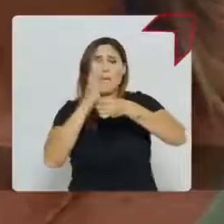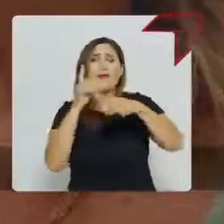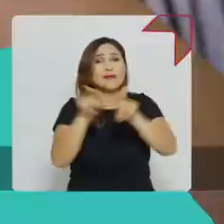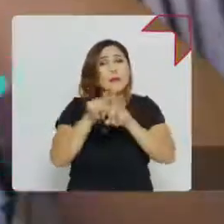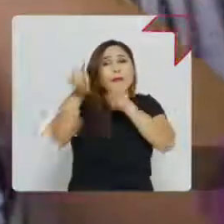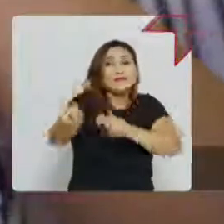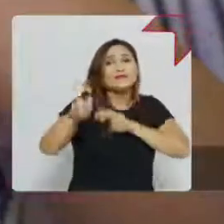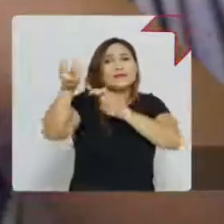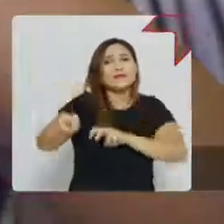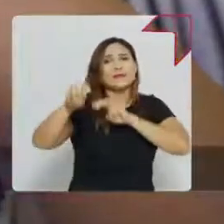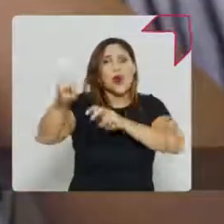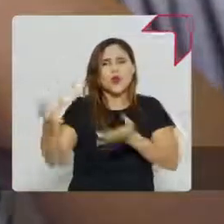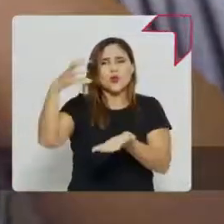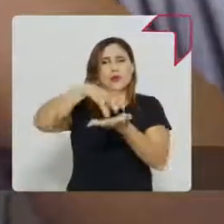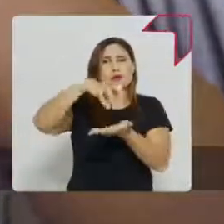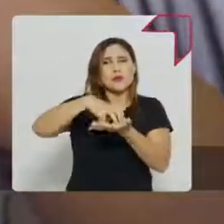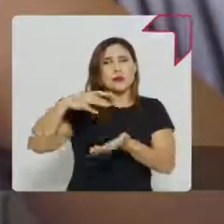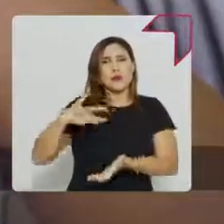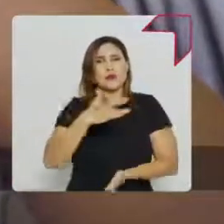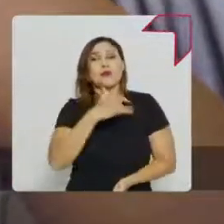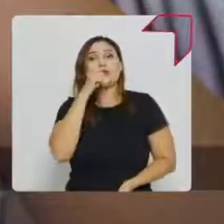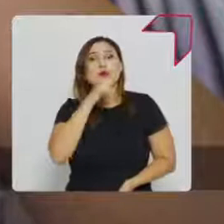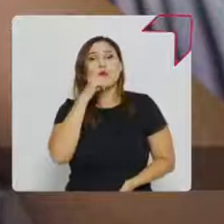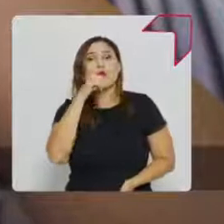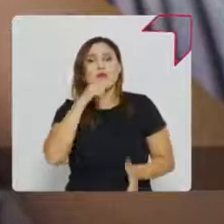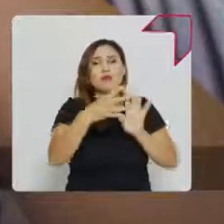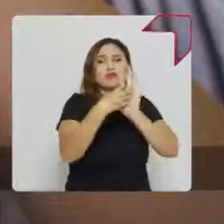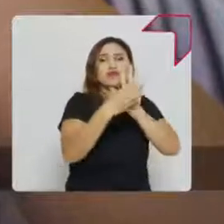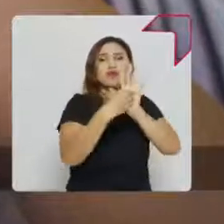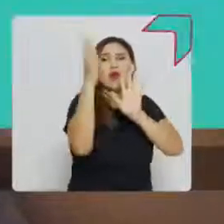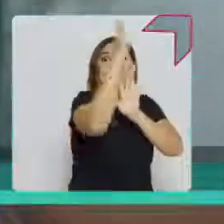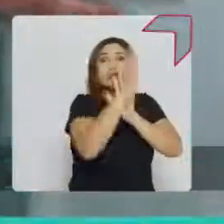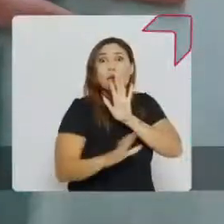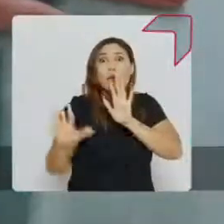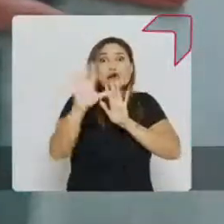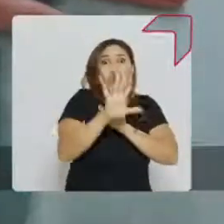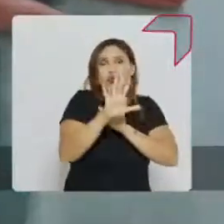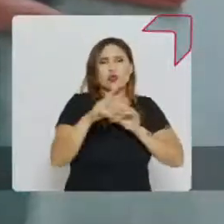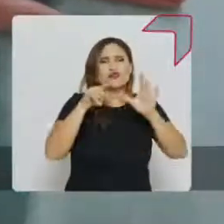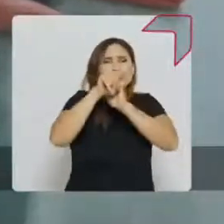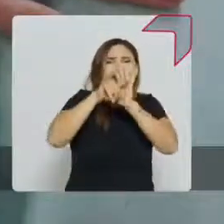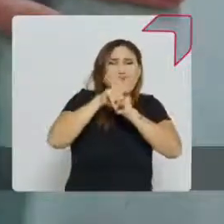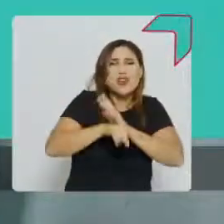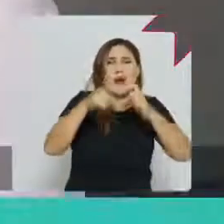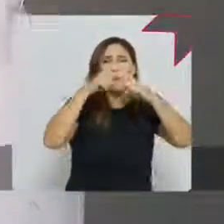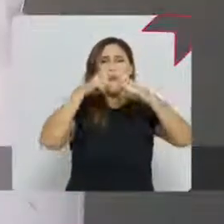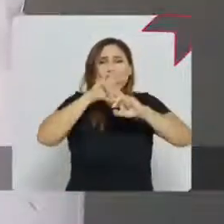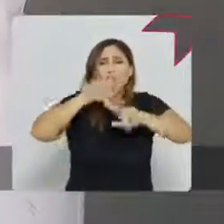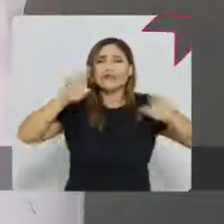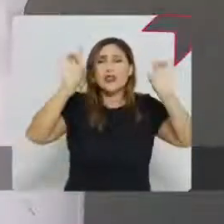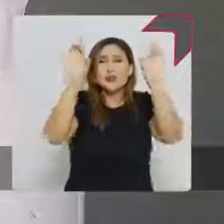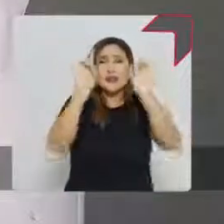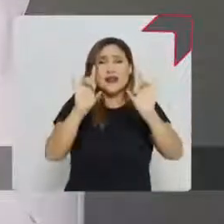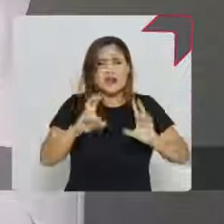principalmente na zona rural. O Centro de Saúde da Mulher vai ser uma unidade de referência com diversas especialidades, tratamento humanizado e foco no